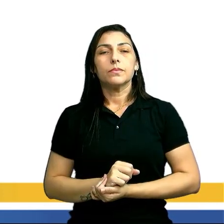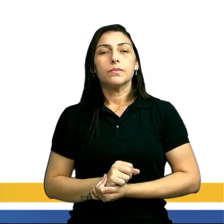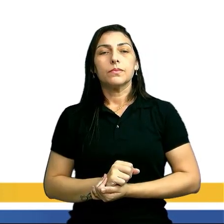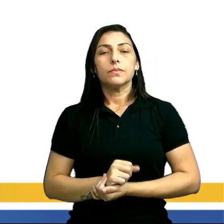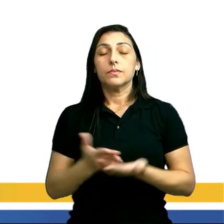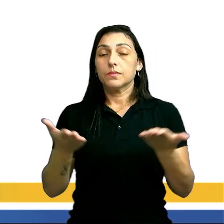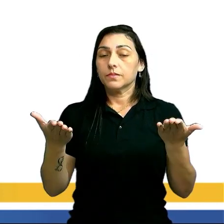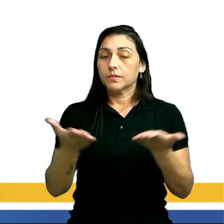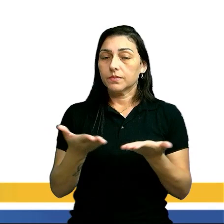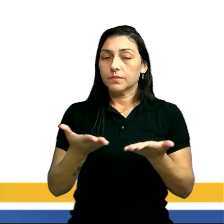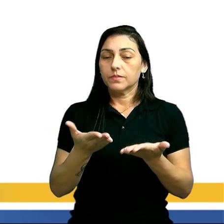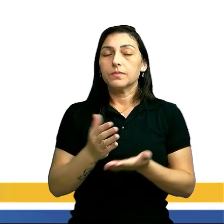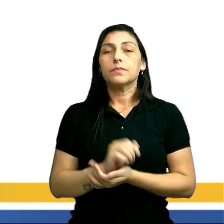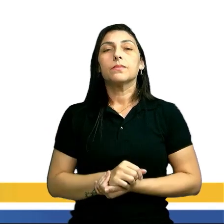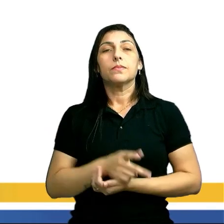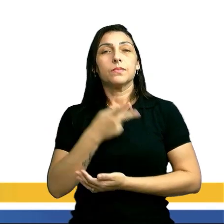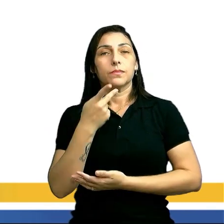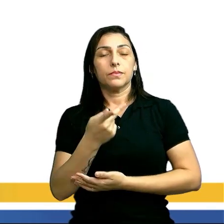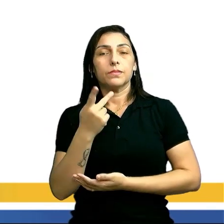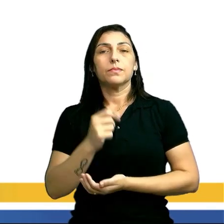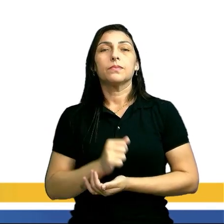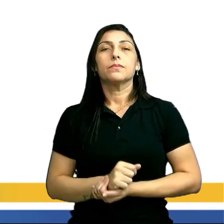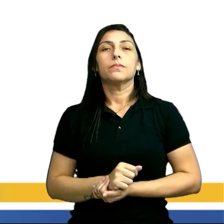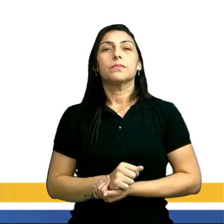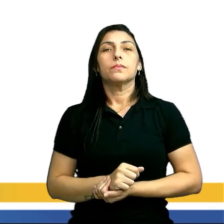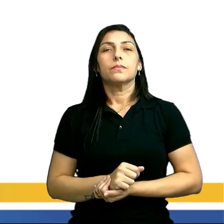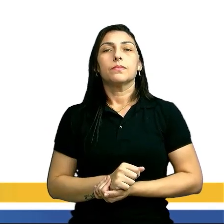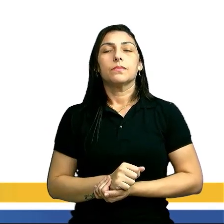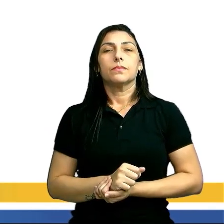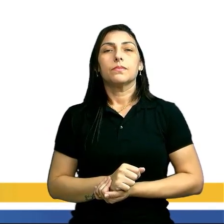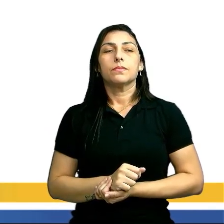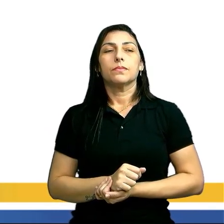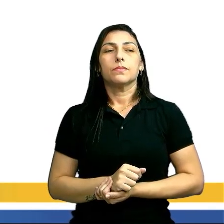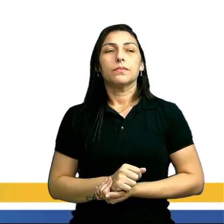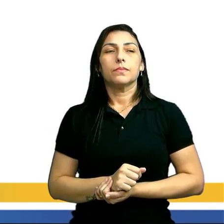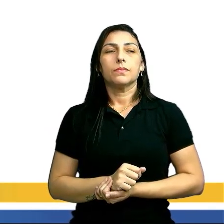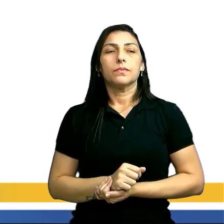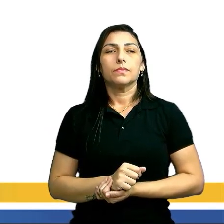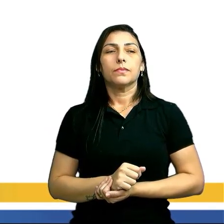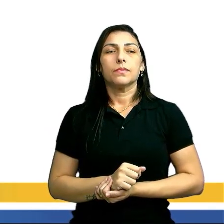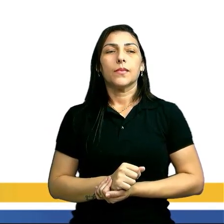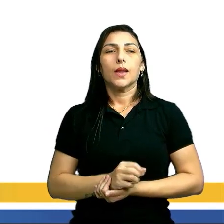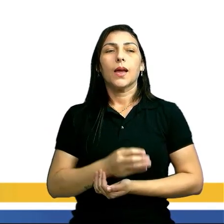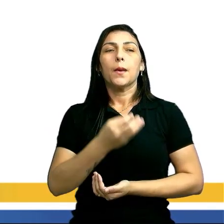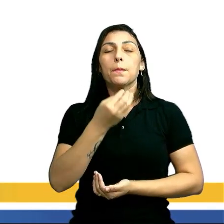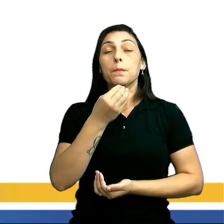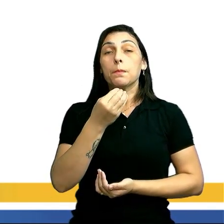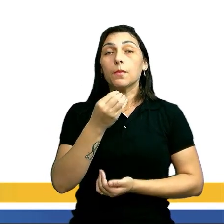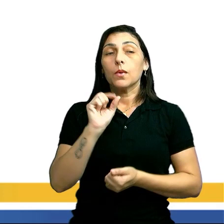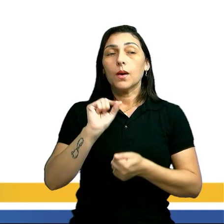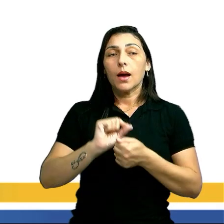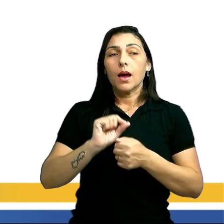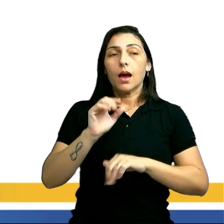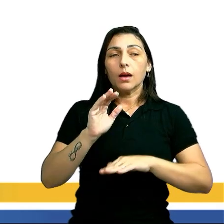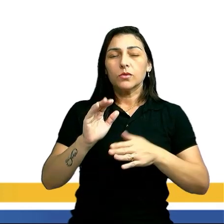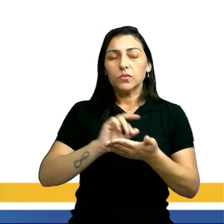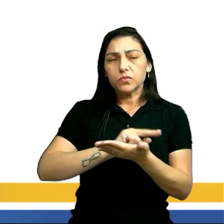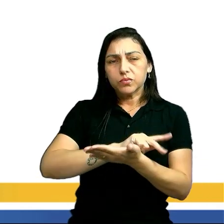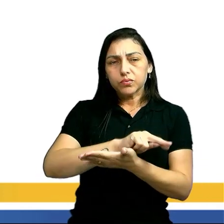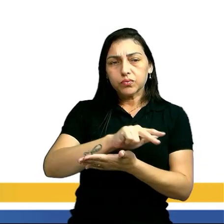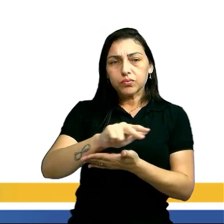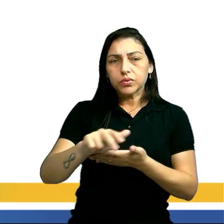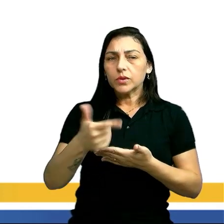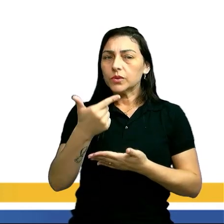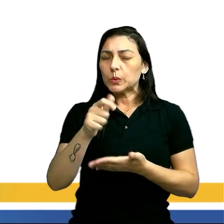com ela agora, que diz o seguinte: logo, para uma porção de